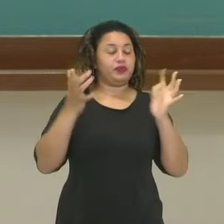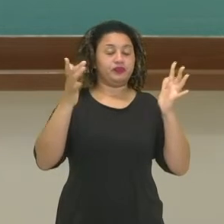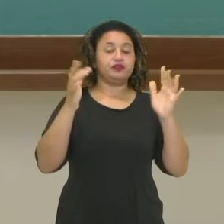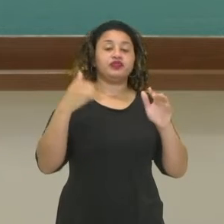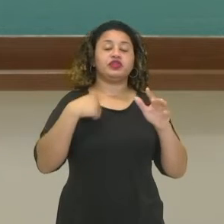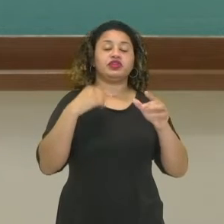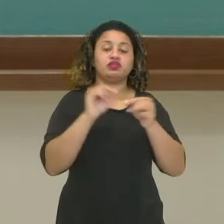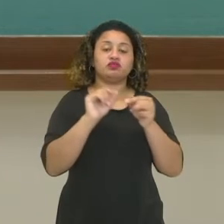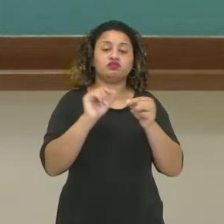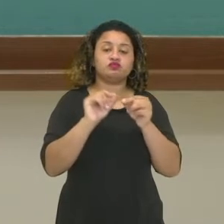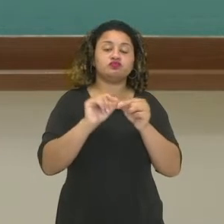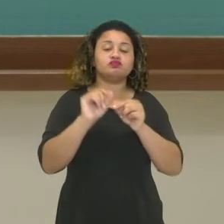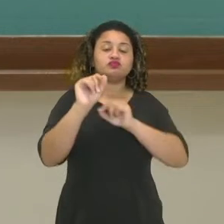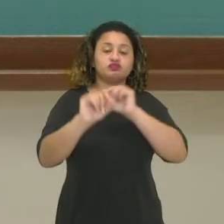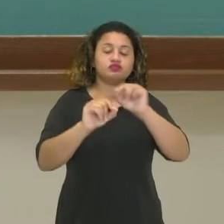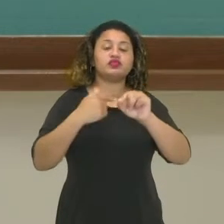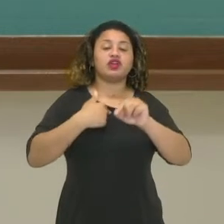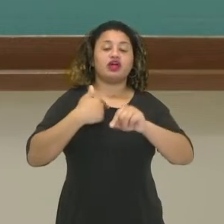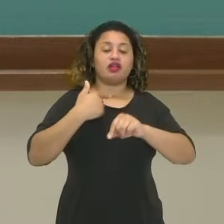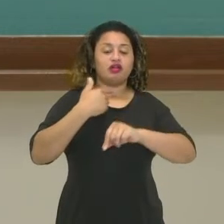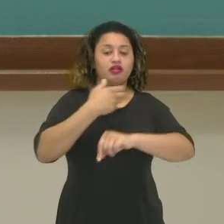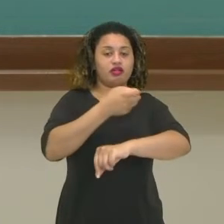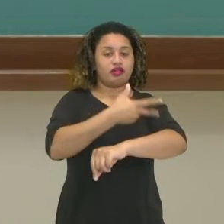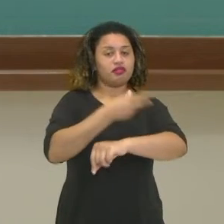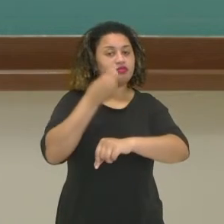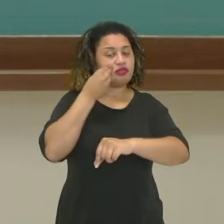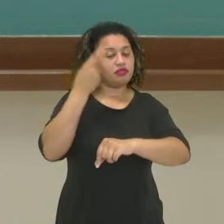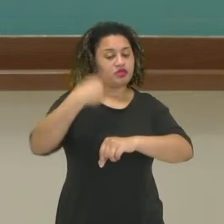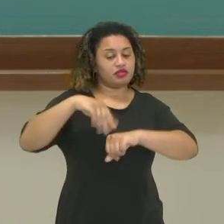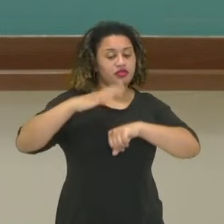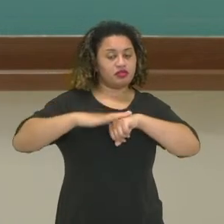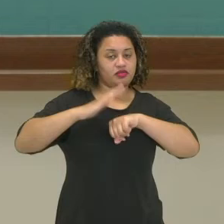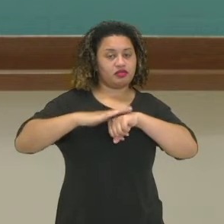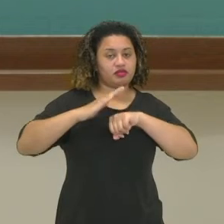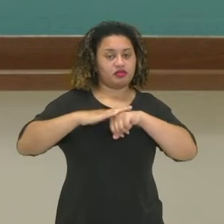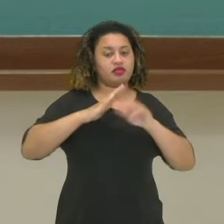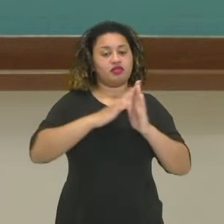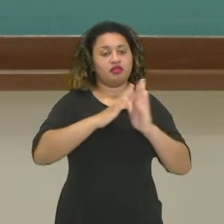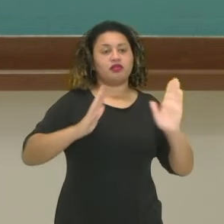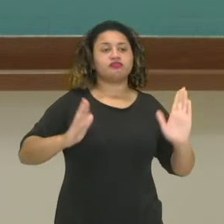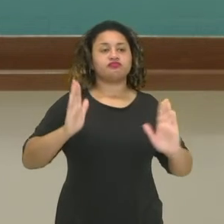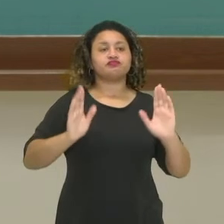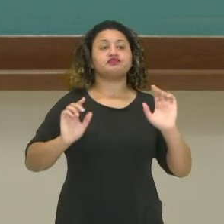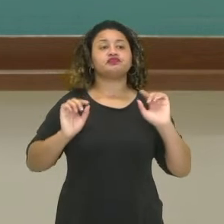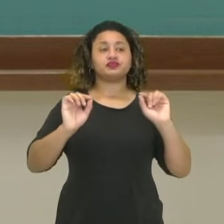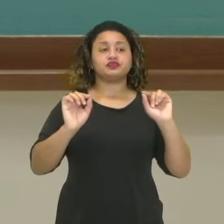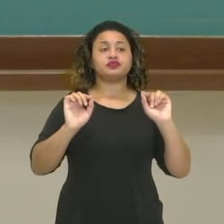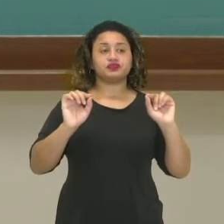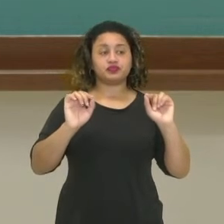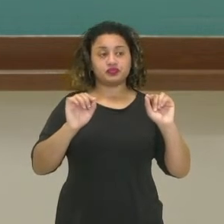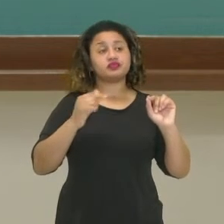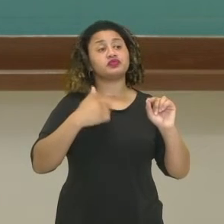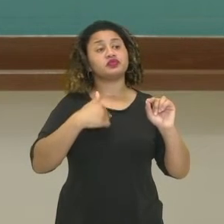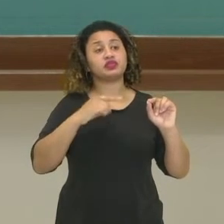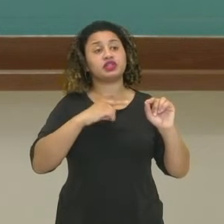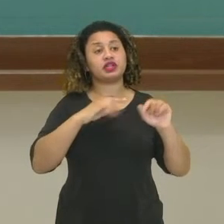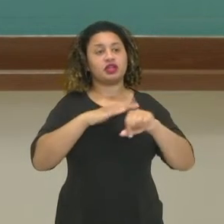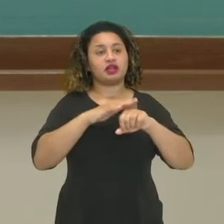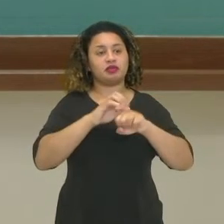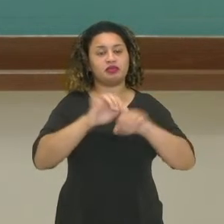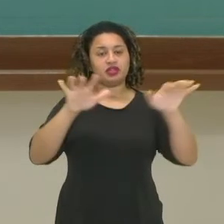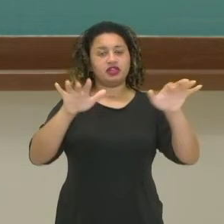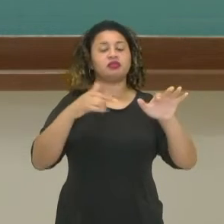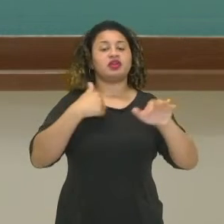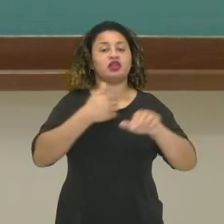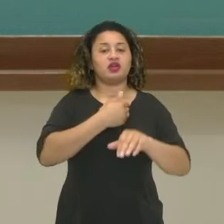faz esse autoteste, né? Então você pode fazer, durante a pandemia, o governo disponibilizou para que